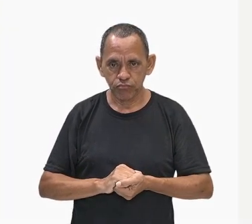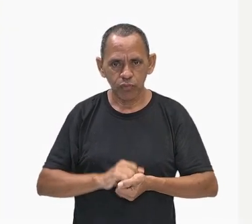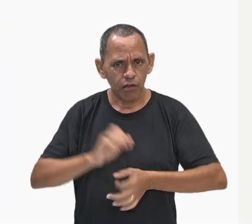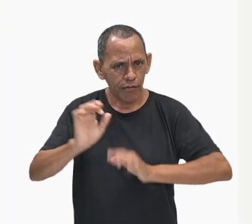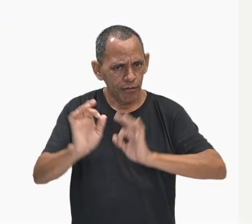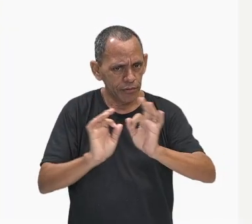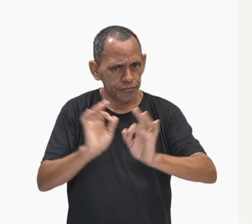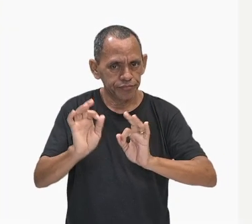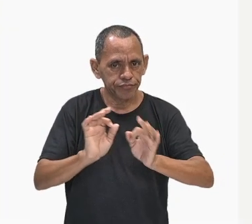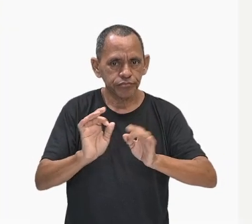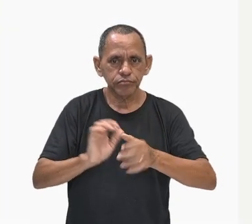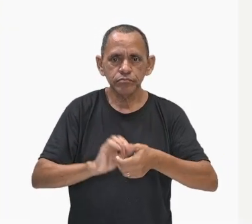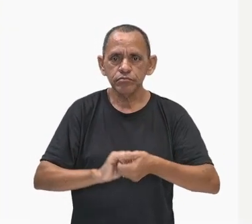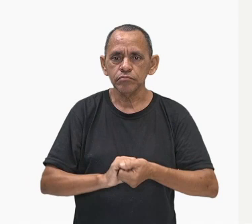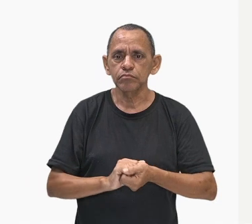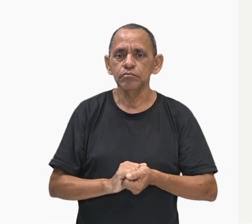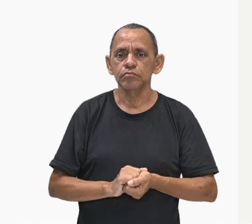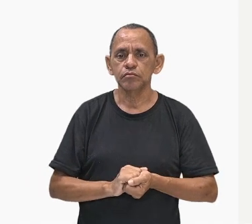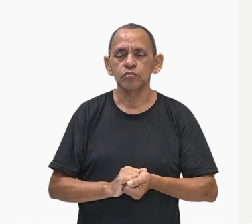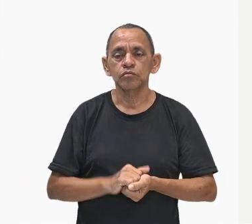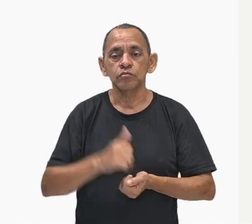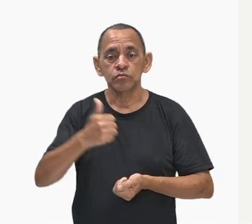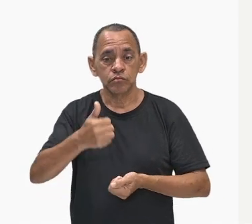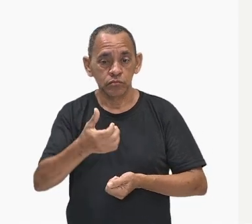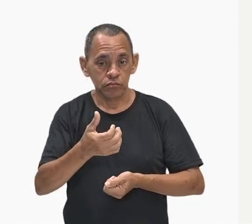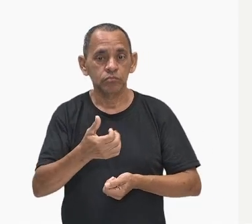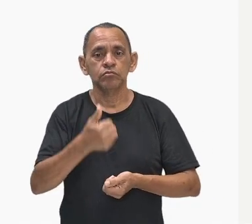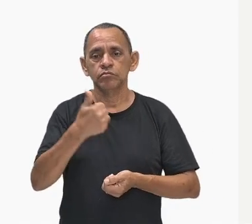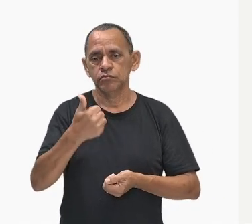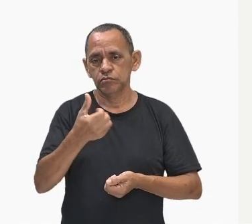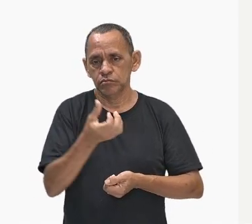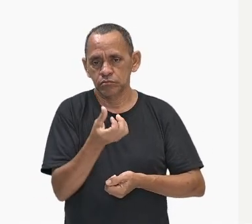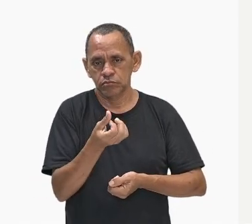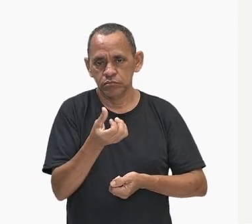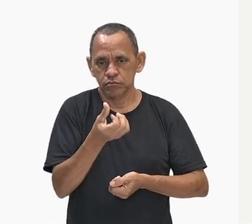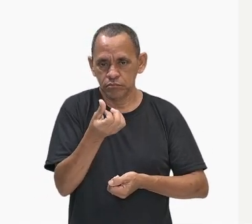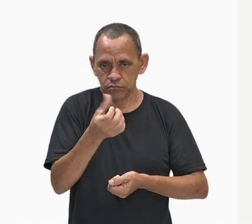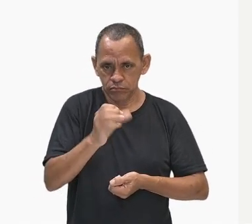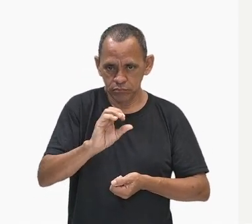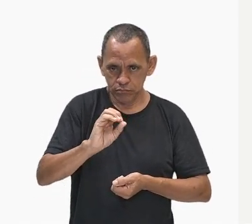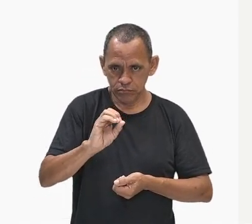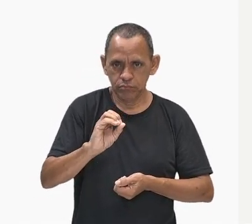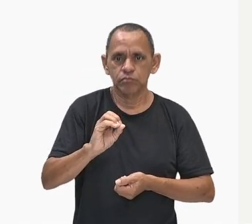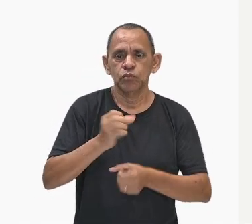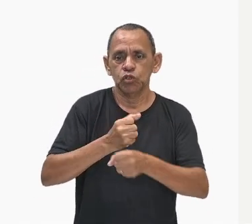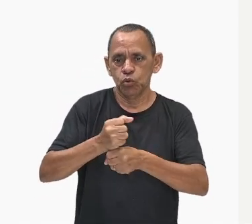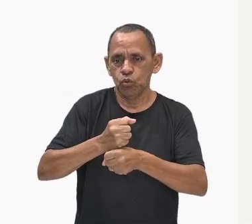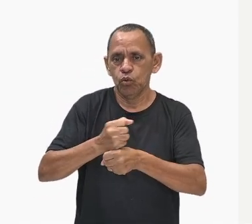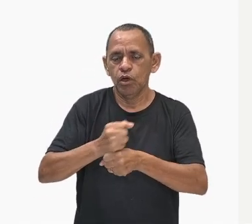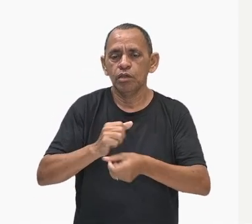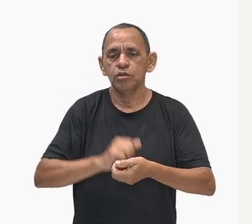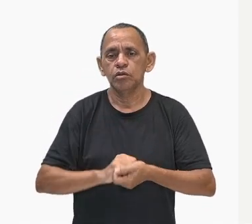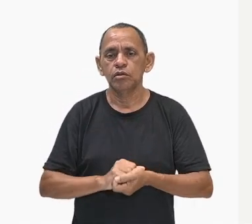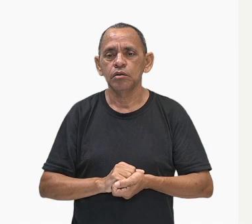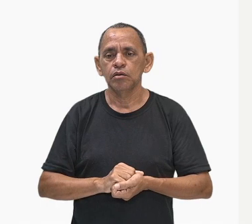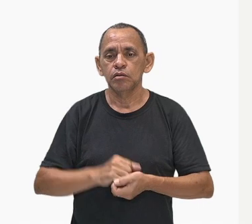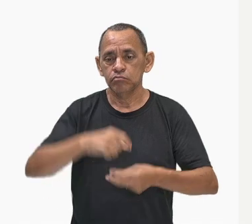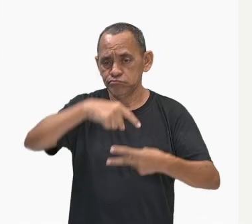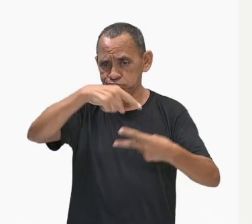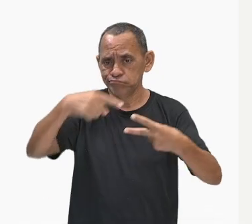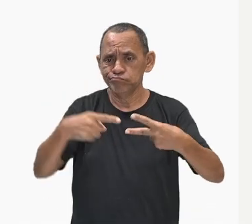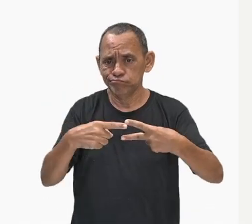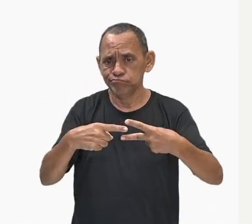Stuart, gente. Em 1660, Carlos II foi coroado rei da Inglaterra e, no primeiro momento, manteve a promessa